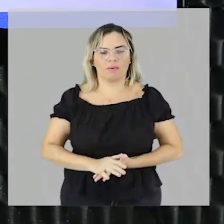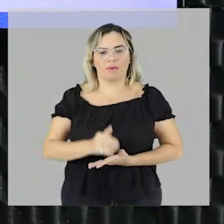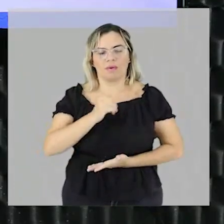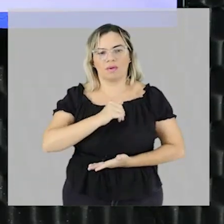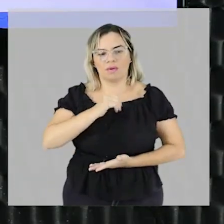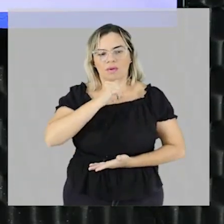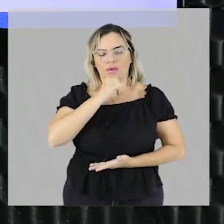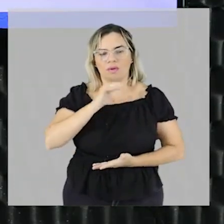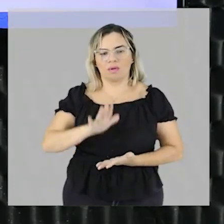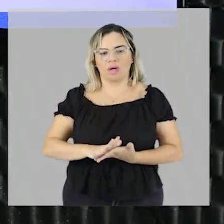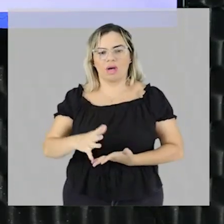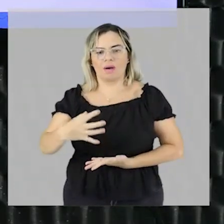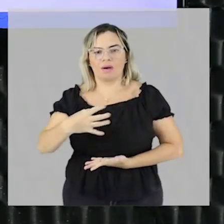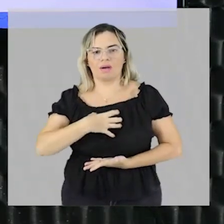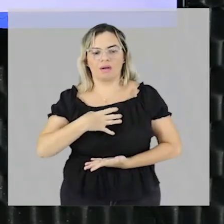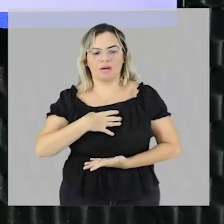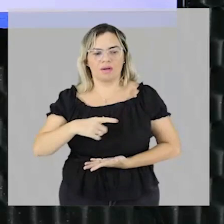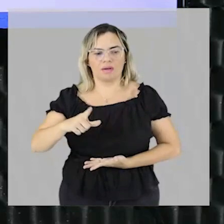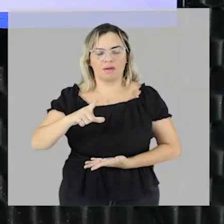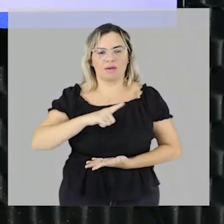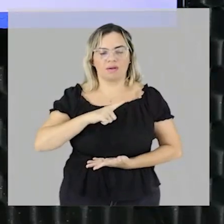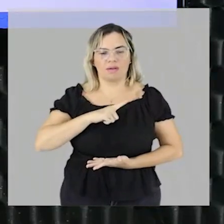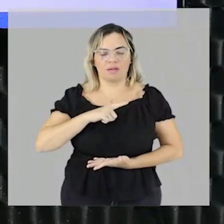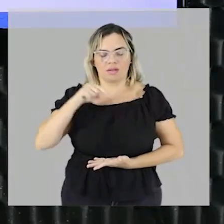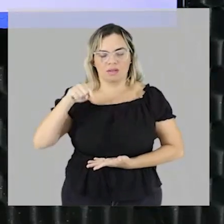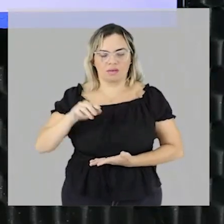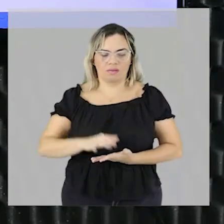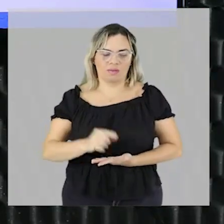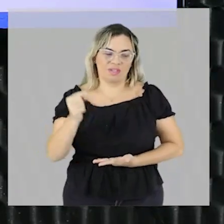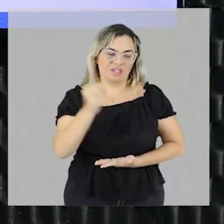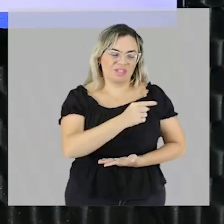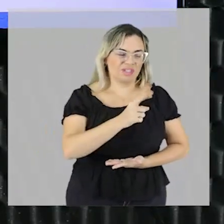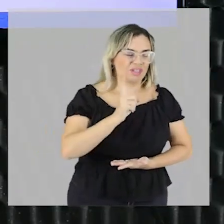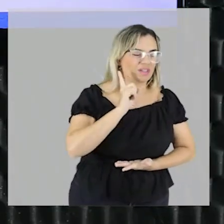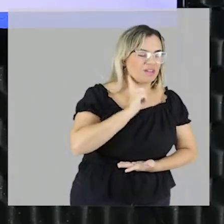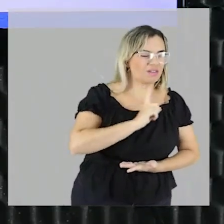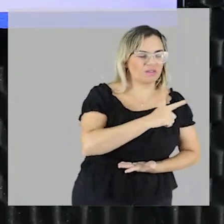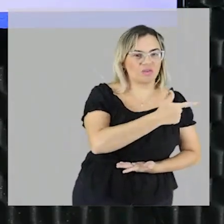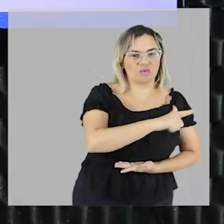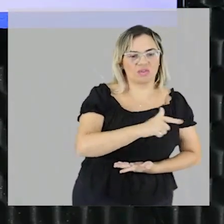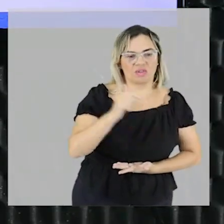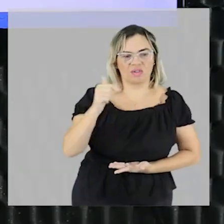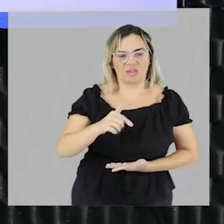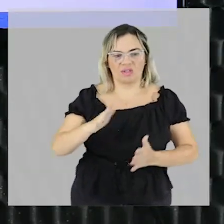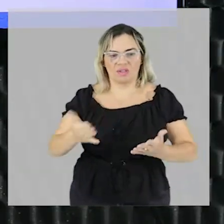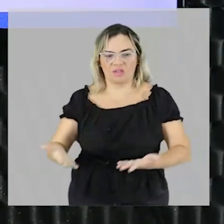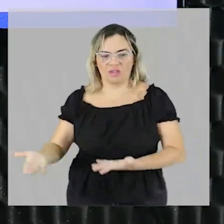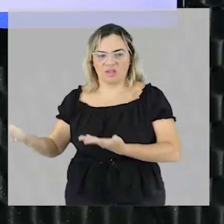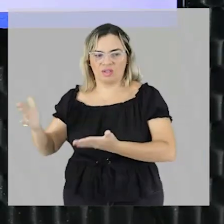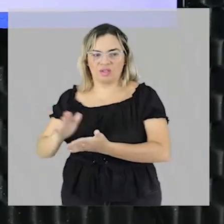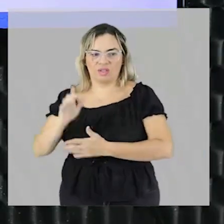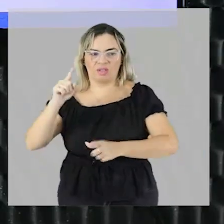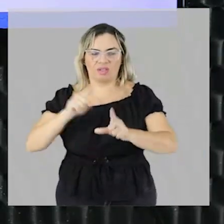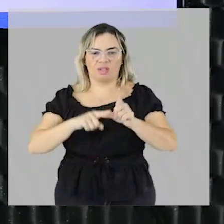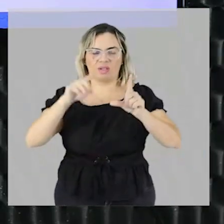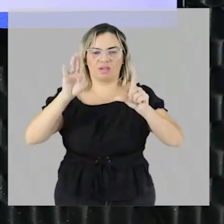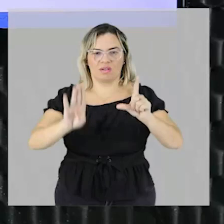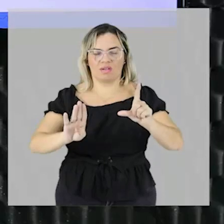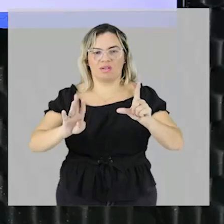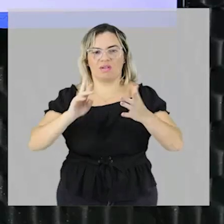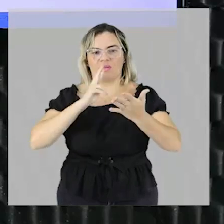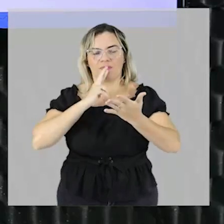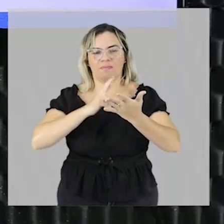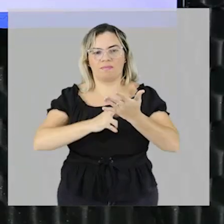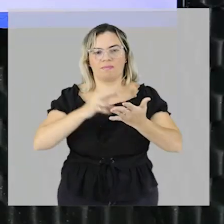exemplo, que a baiana teve e que a mineira não teve, de abolir a escravidão africana. Resposta, letra